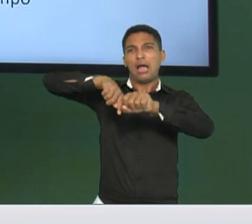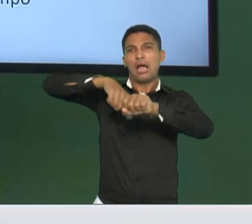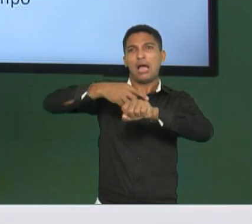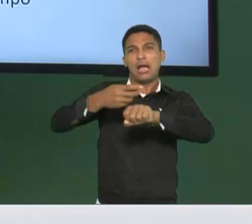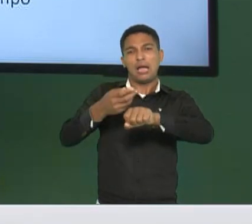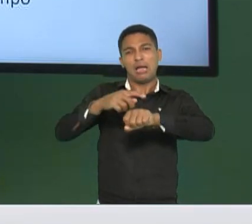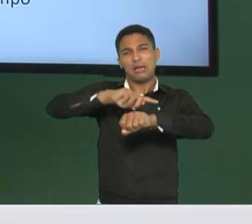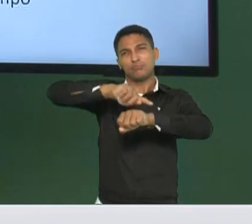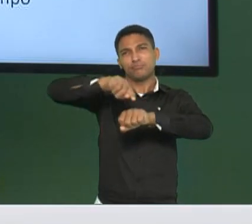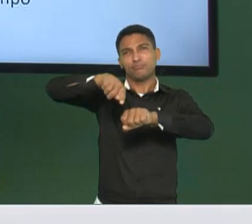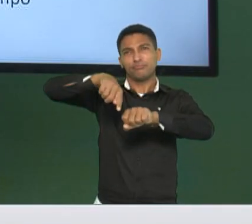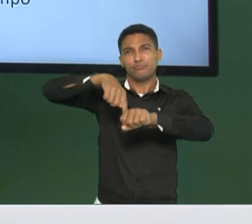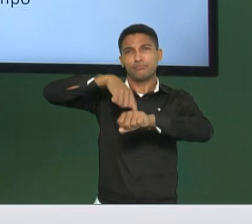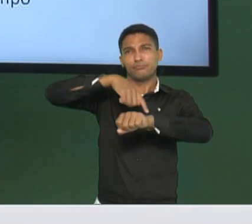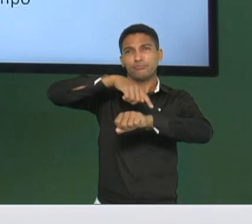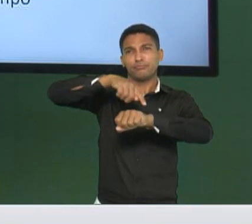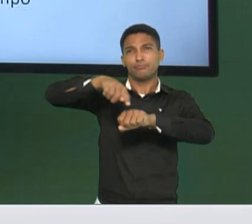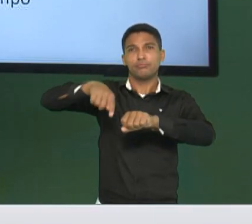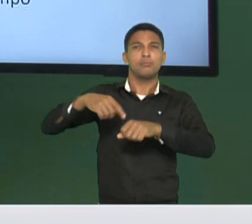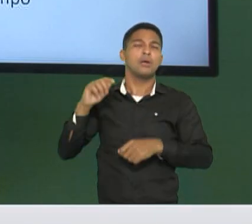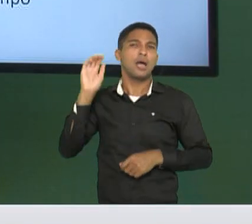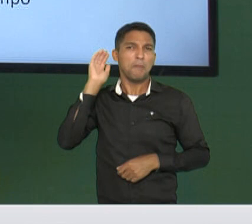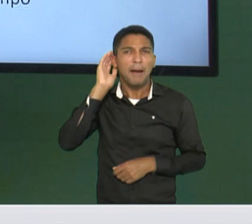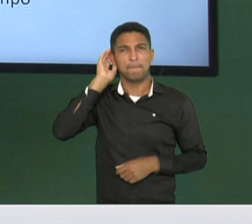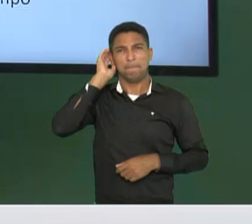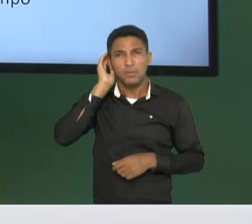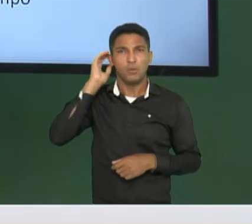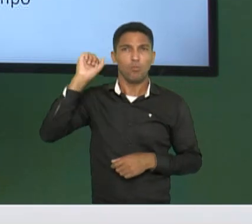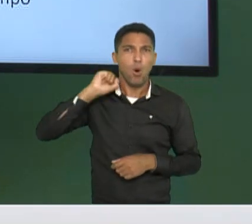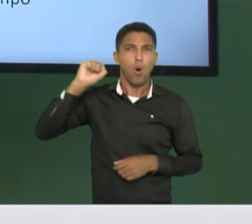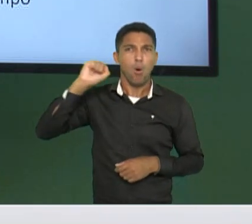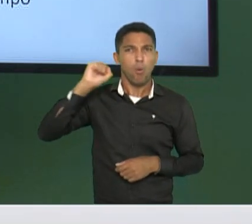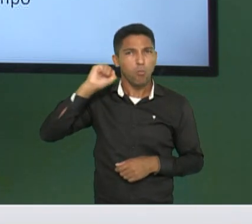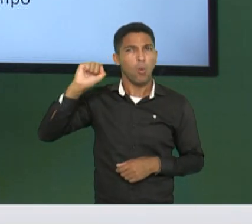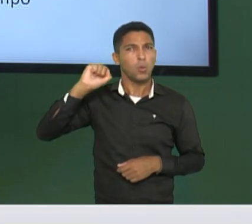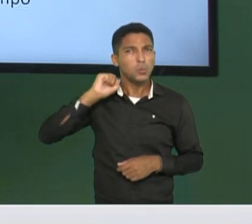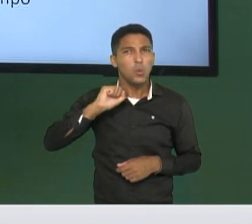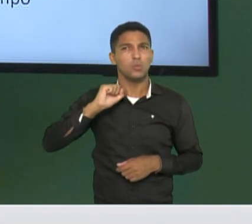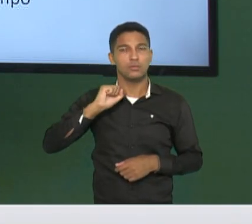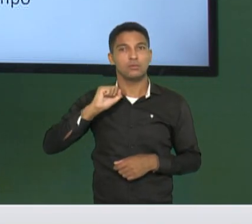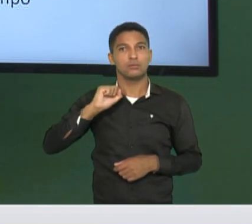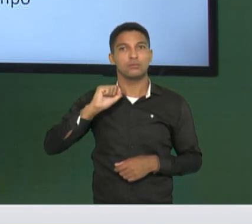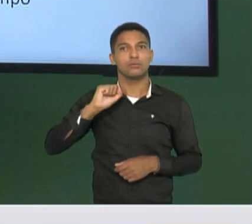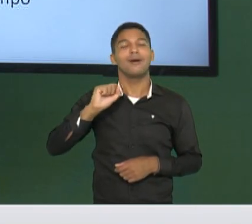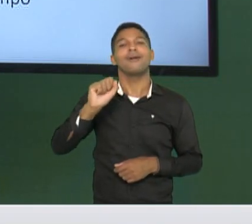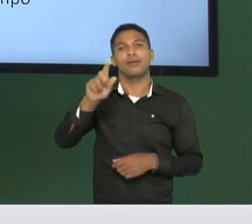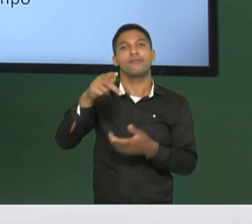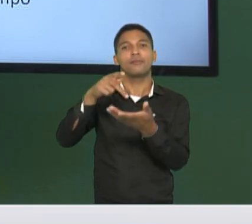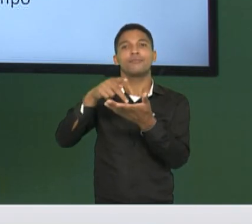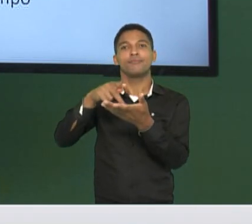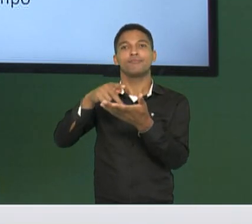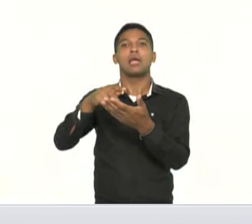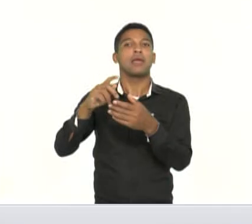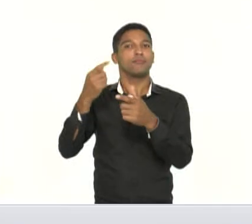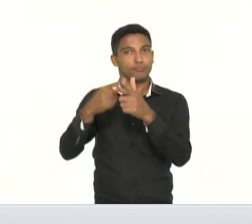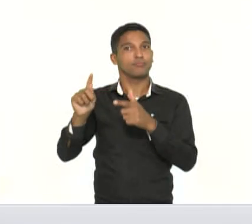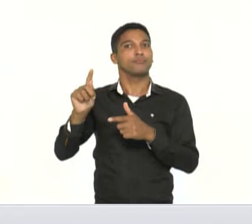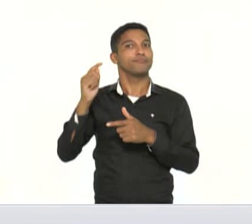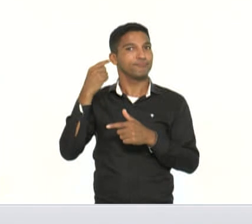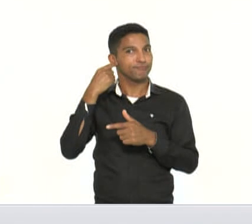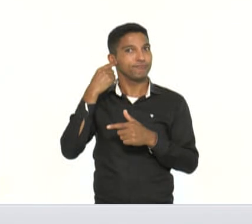ter problema com o passar do tempo. Então, isso é verdade, então você não marca. Letra C.